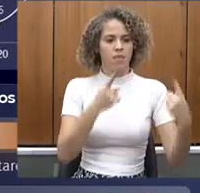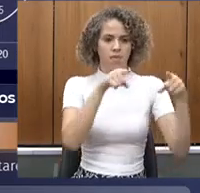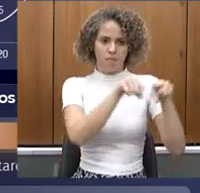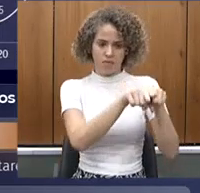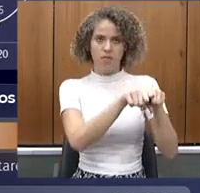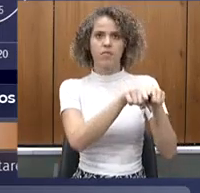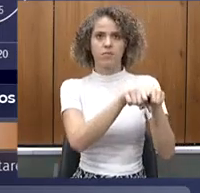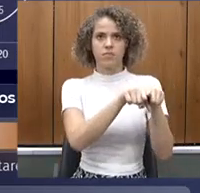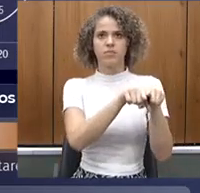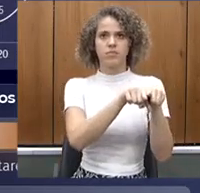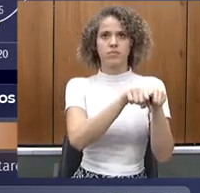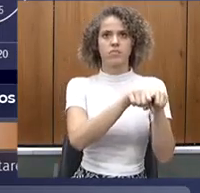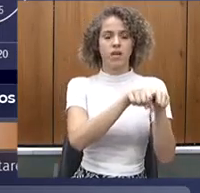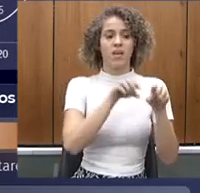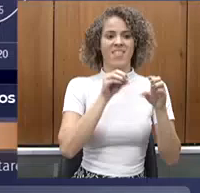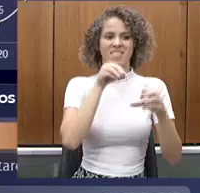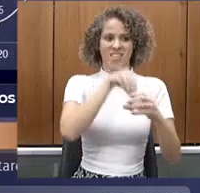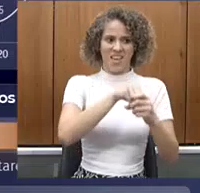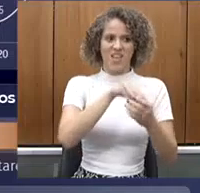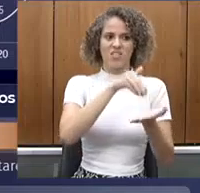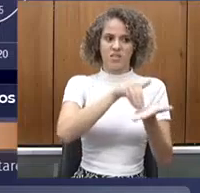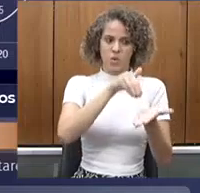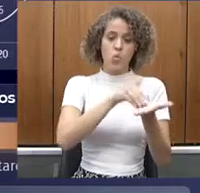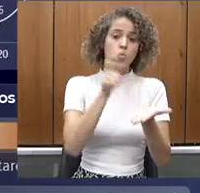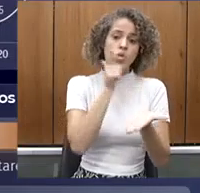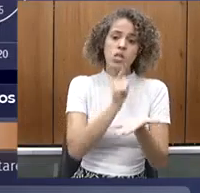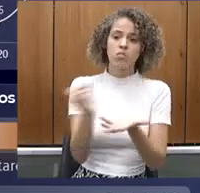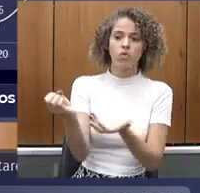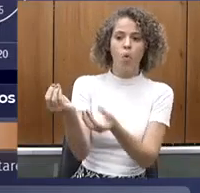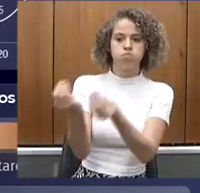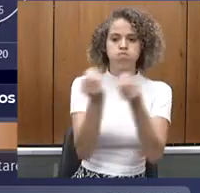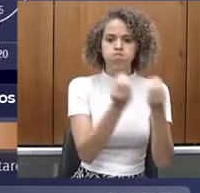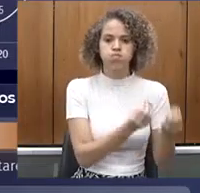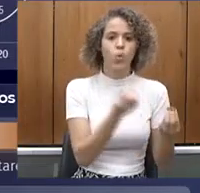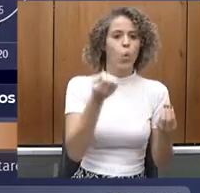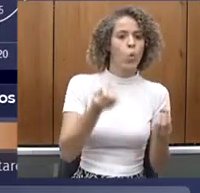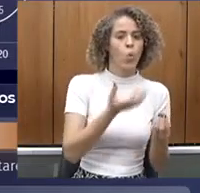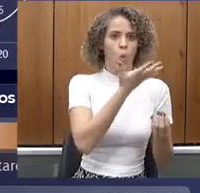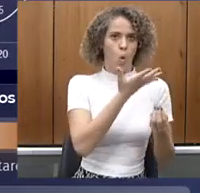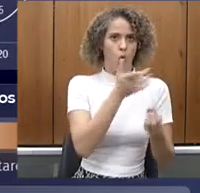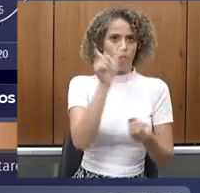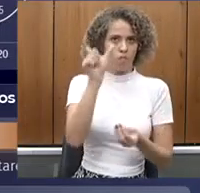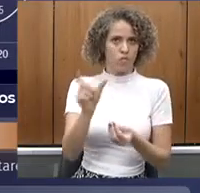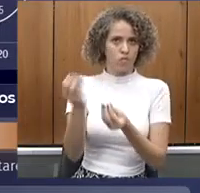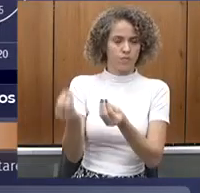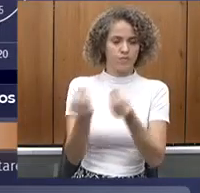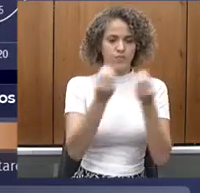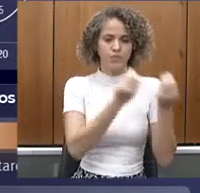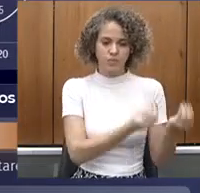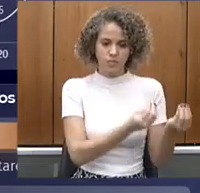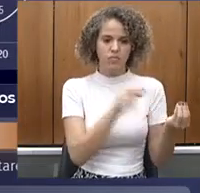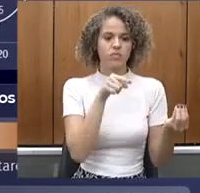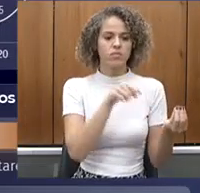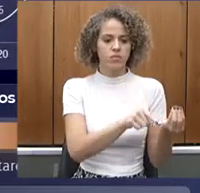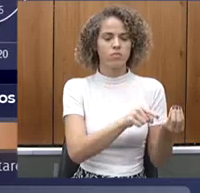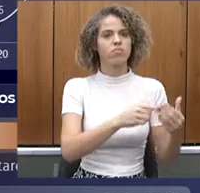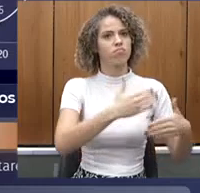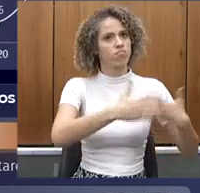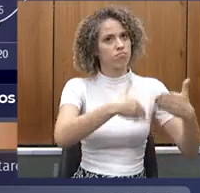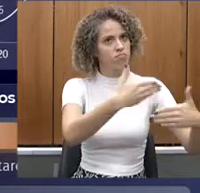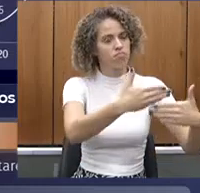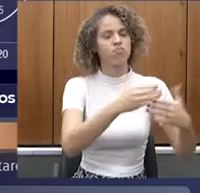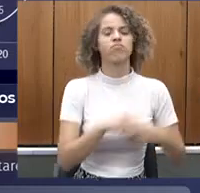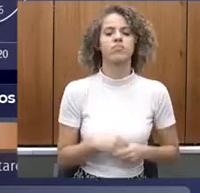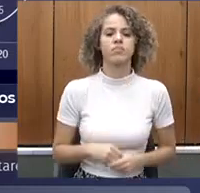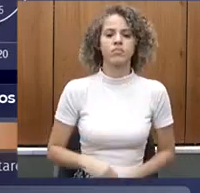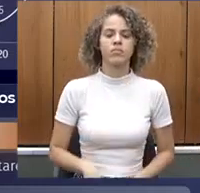com a Secretaria de Educação nós conseguimos adquirir alguns veículos viaturas para a polícia é de prevenção à violência doméstica também